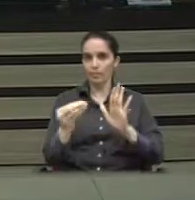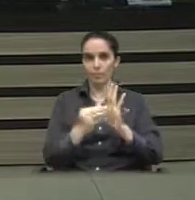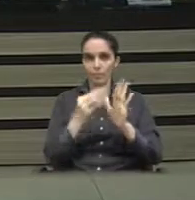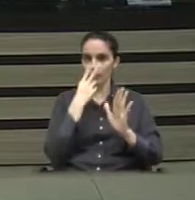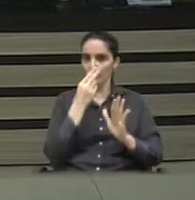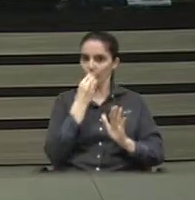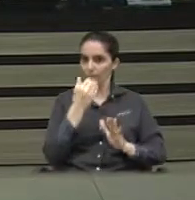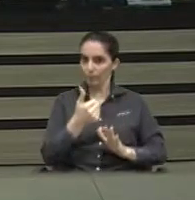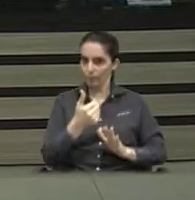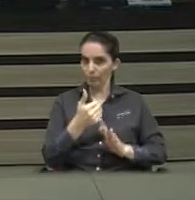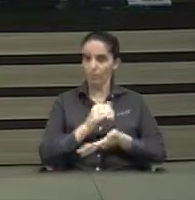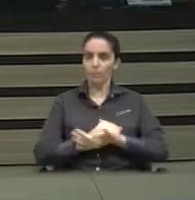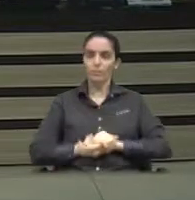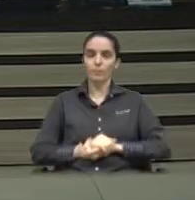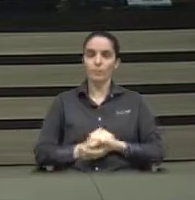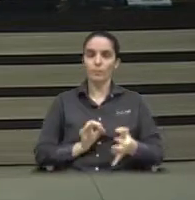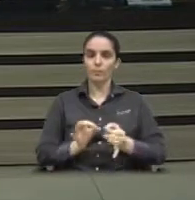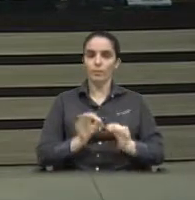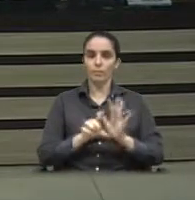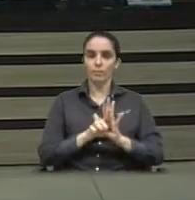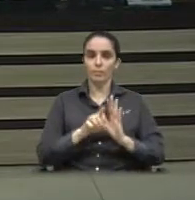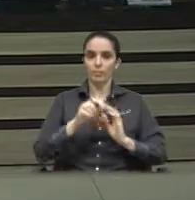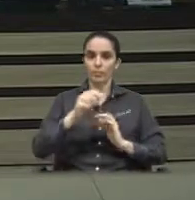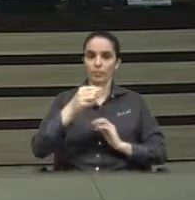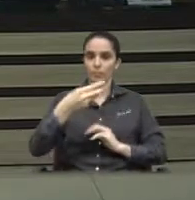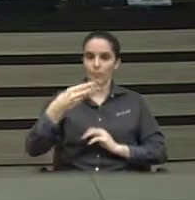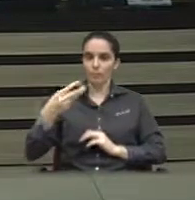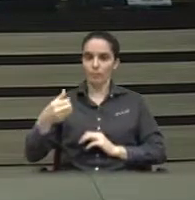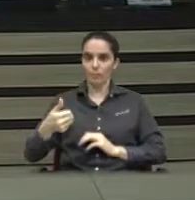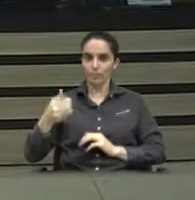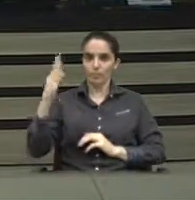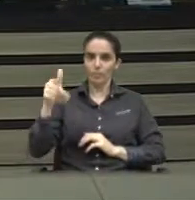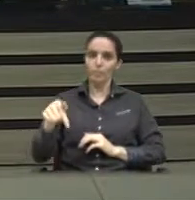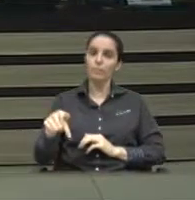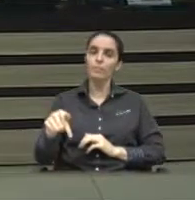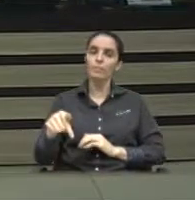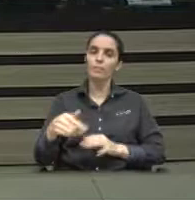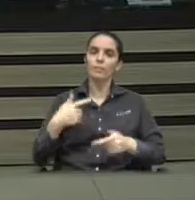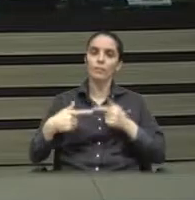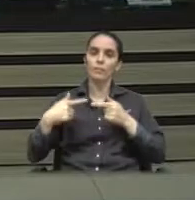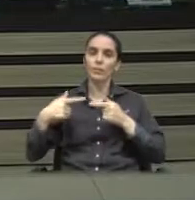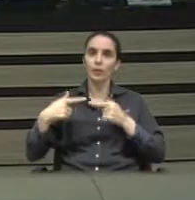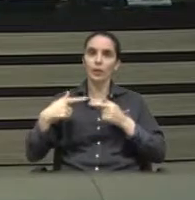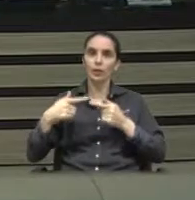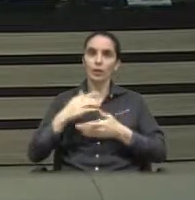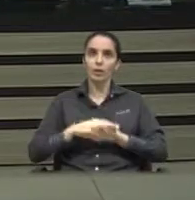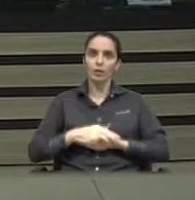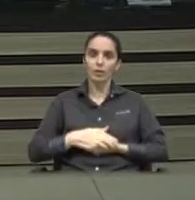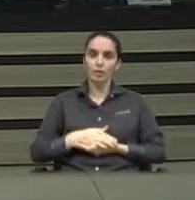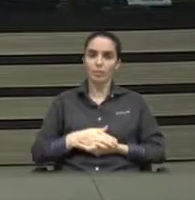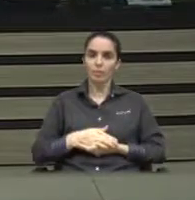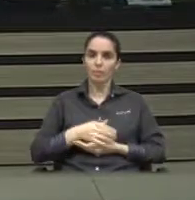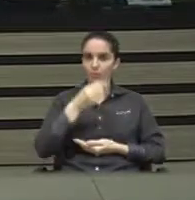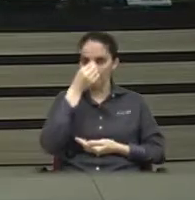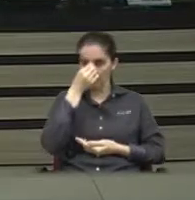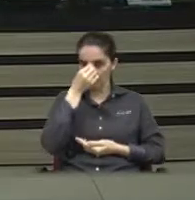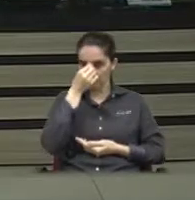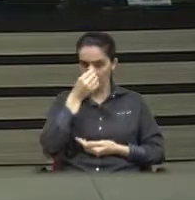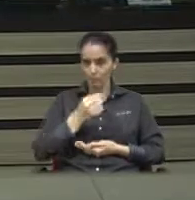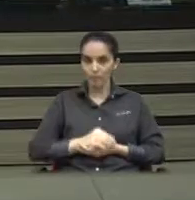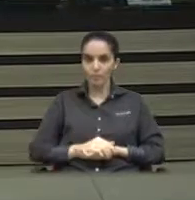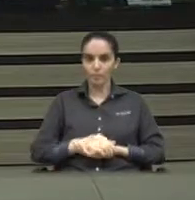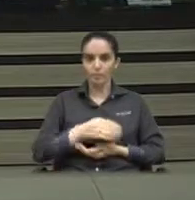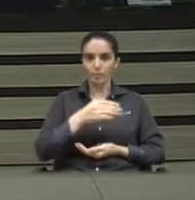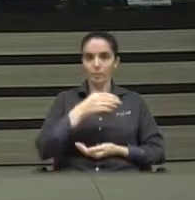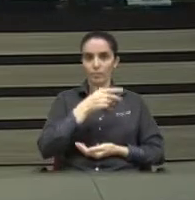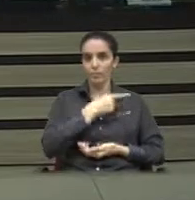é favorável. O projeto de lei 31/2017 está em discussão. Para discutir, Jorge Freitas. Senhor